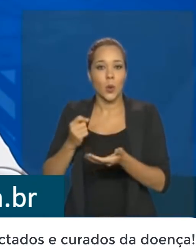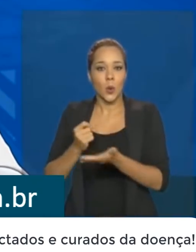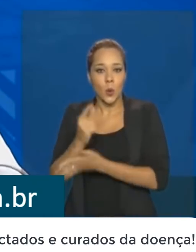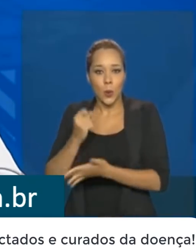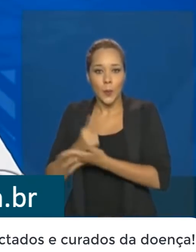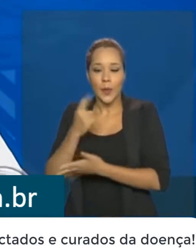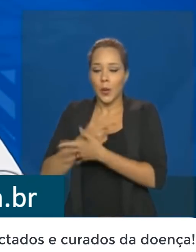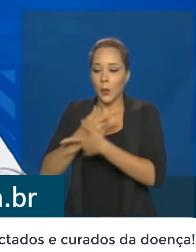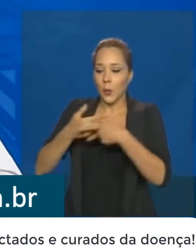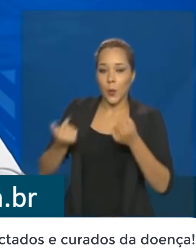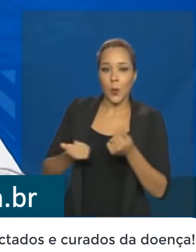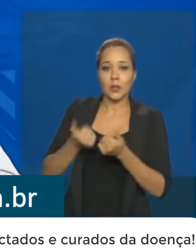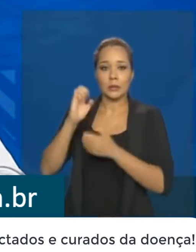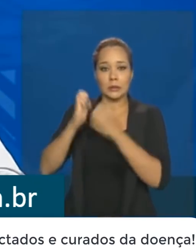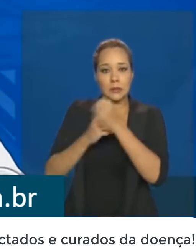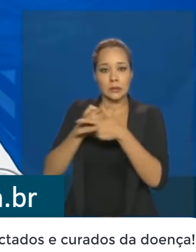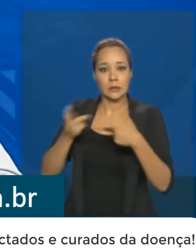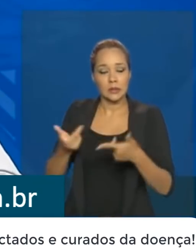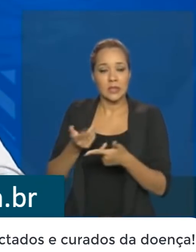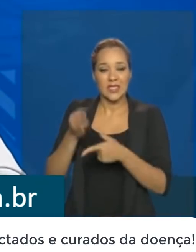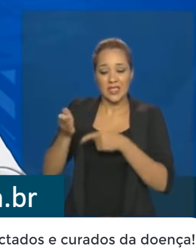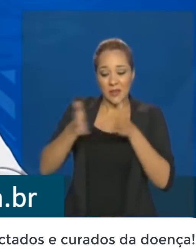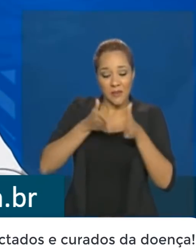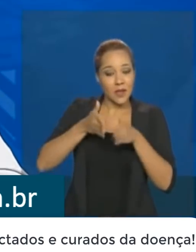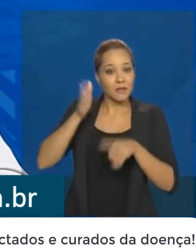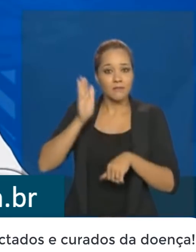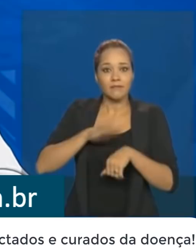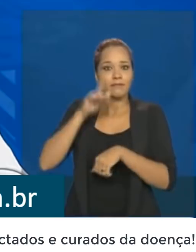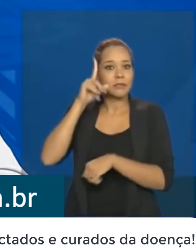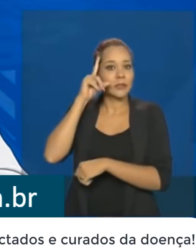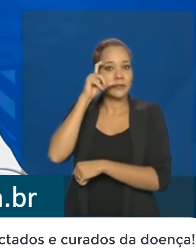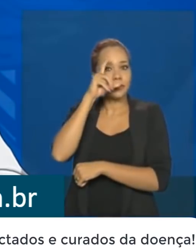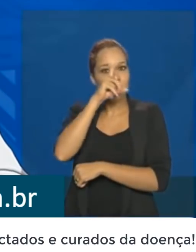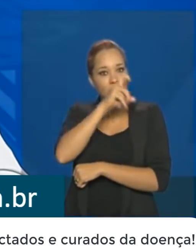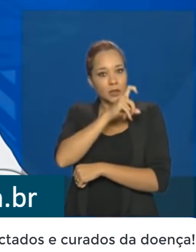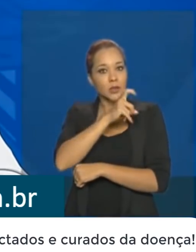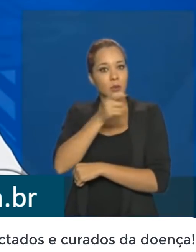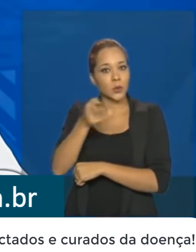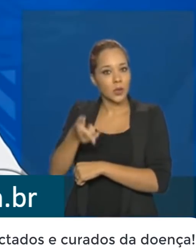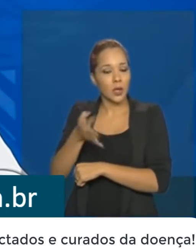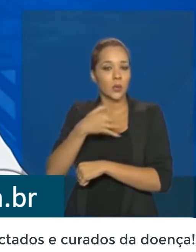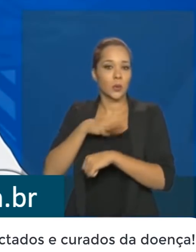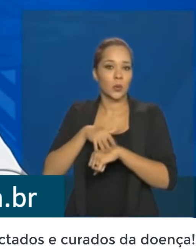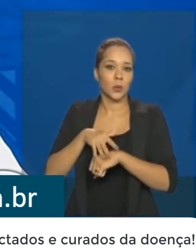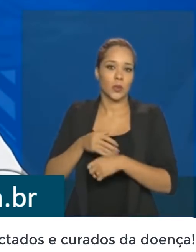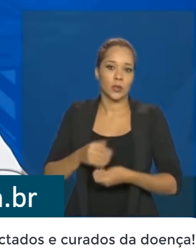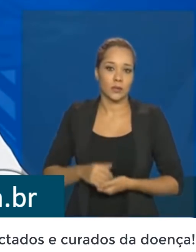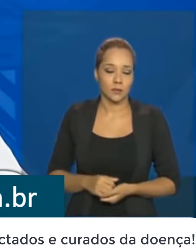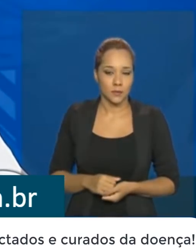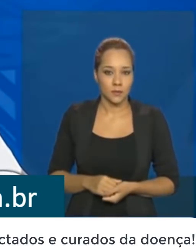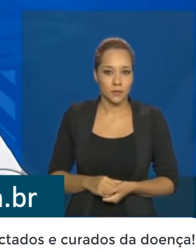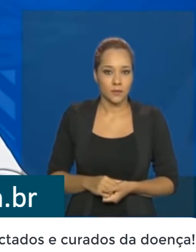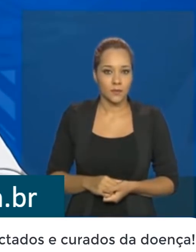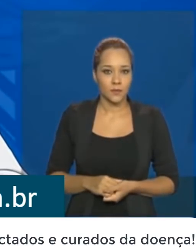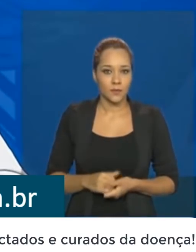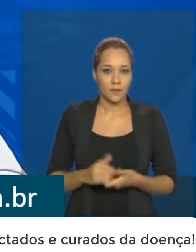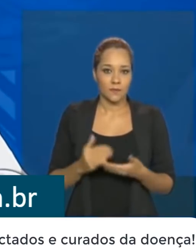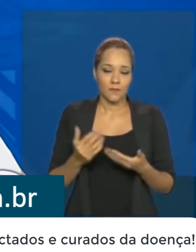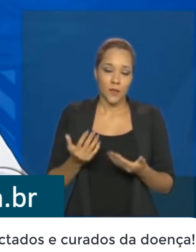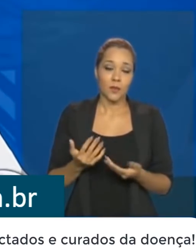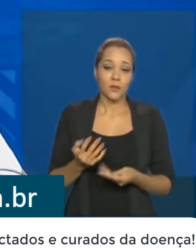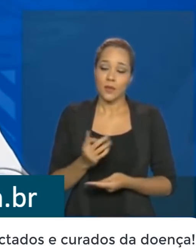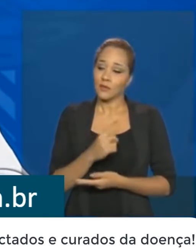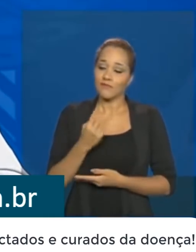na fase mais difícil da doença. Nós